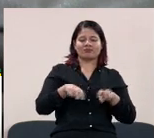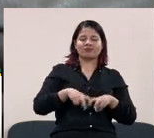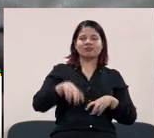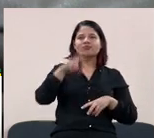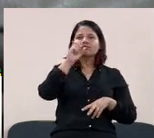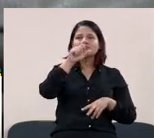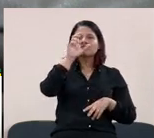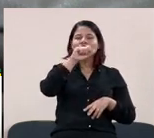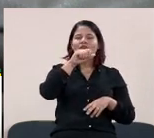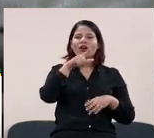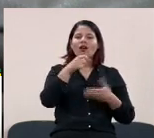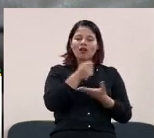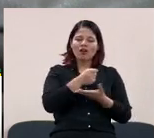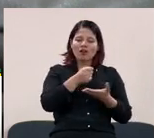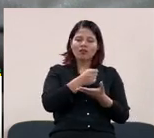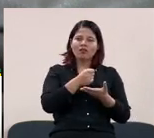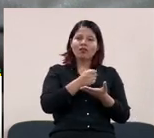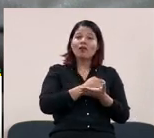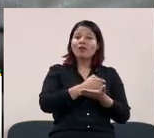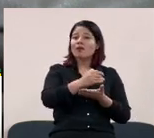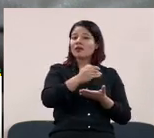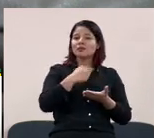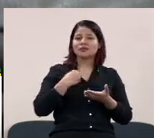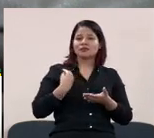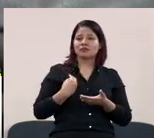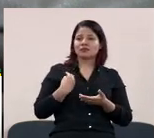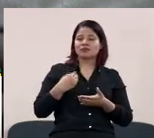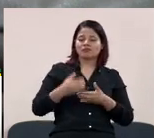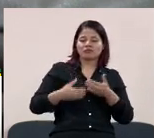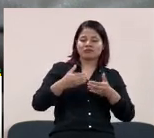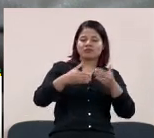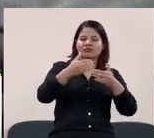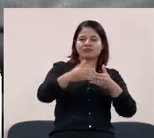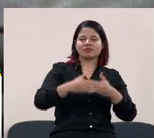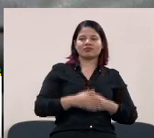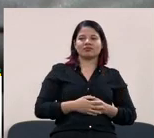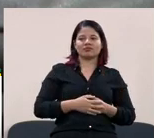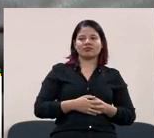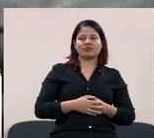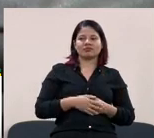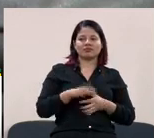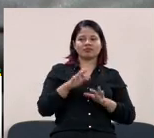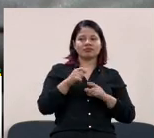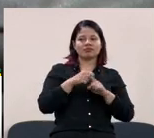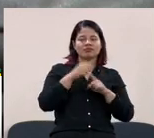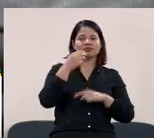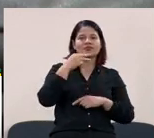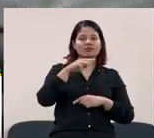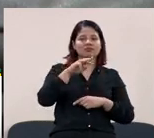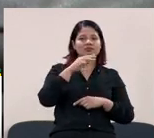alicerce de toda a nossa vida, quando lá no mês de março de